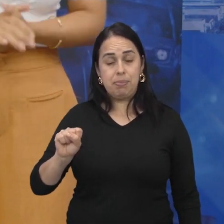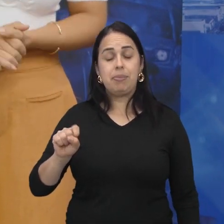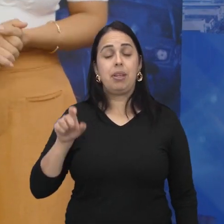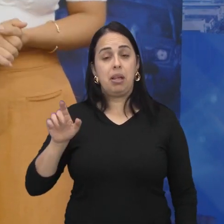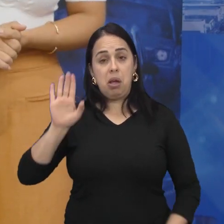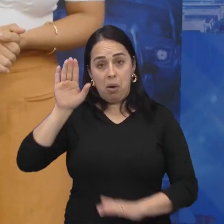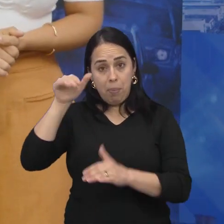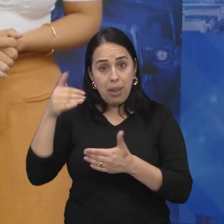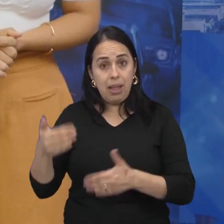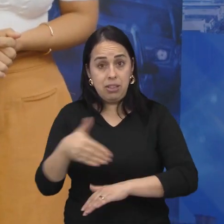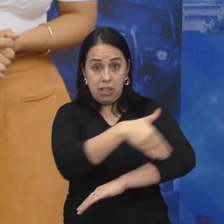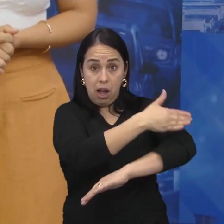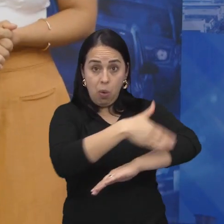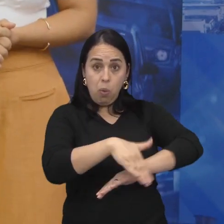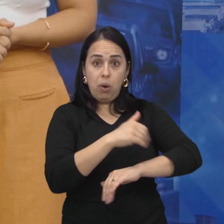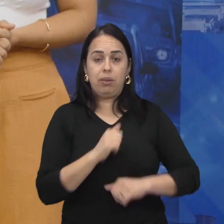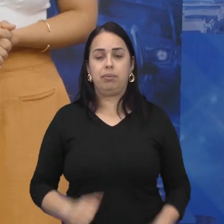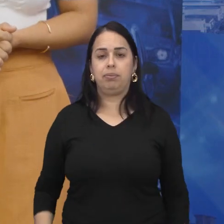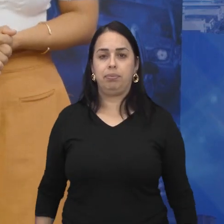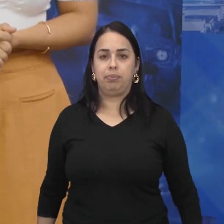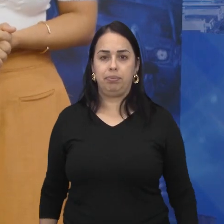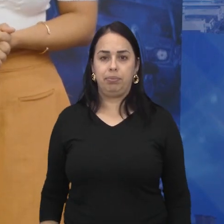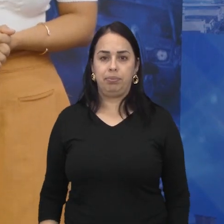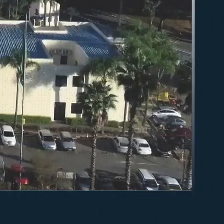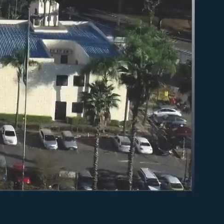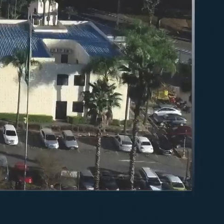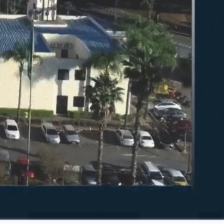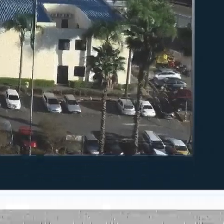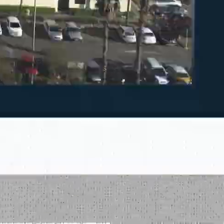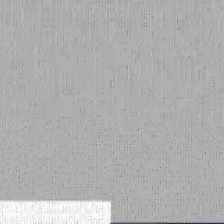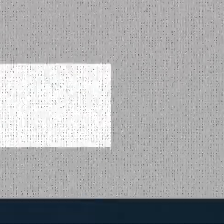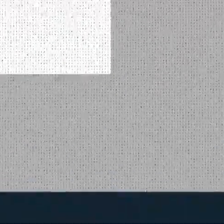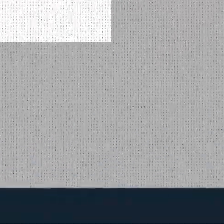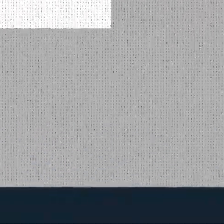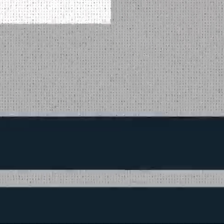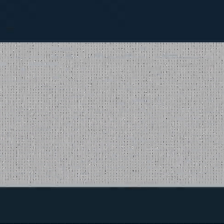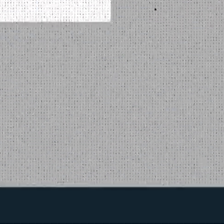da cidade, Euclides Miragaia. É já já.